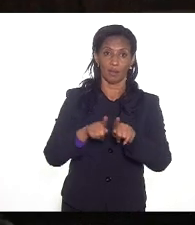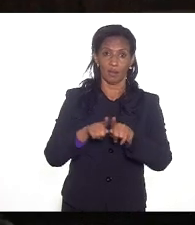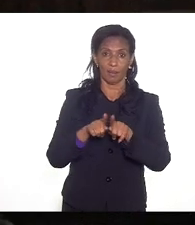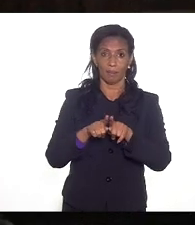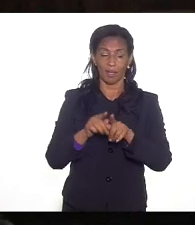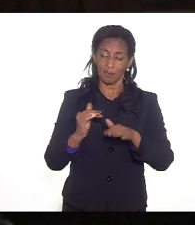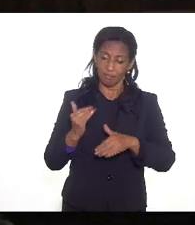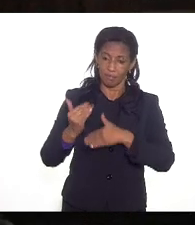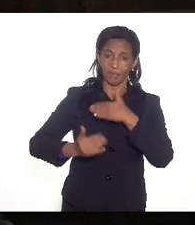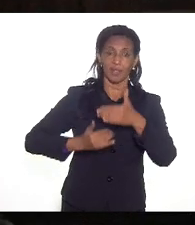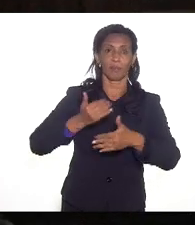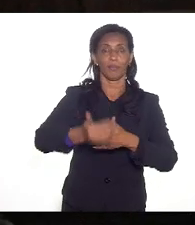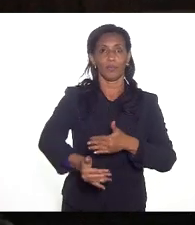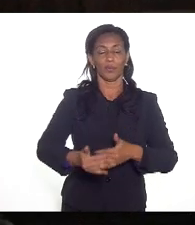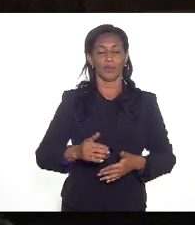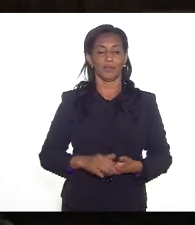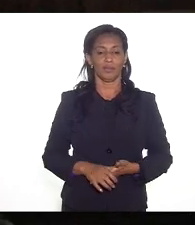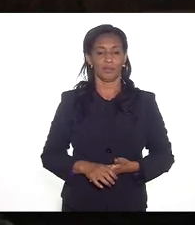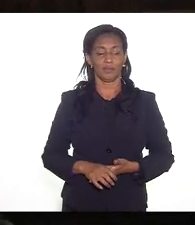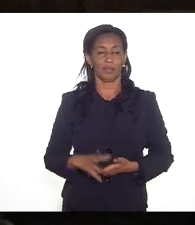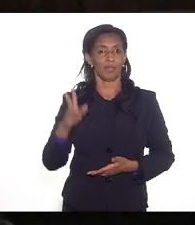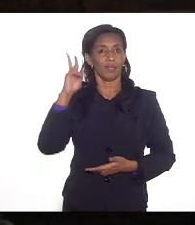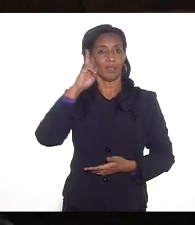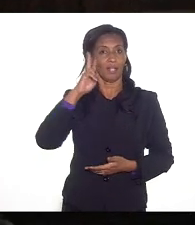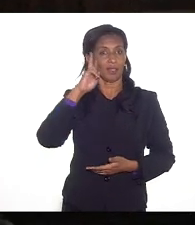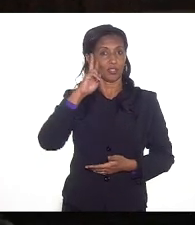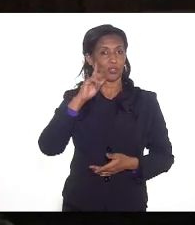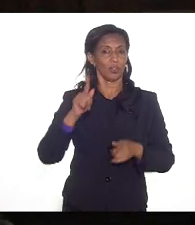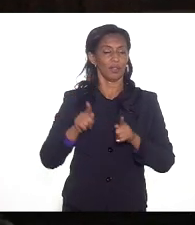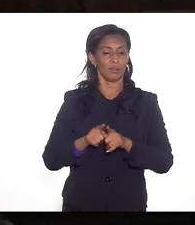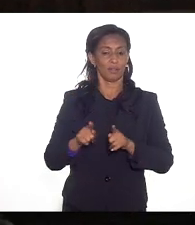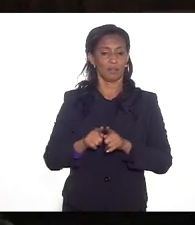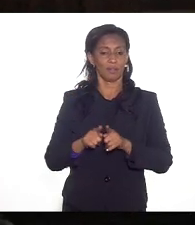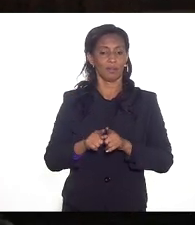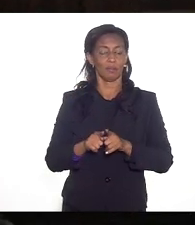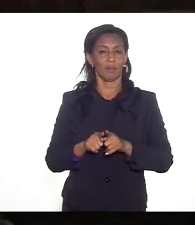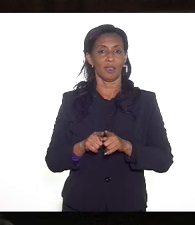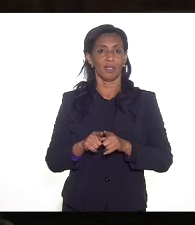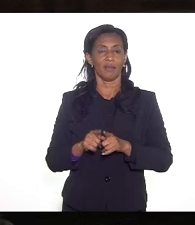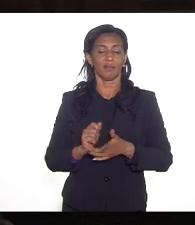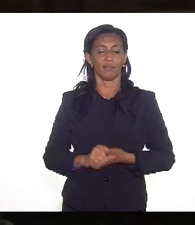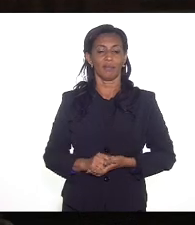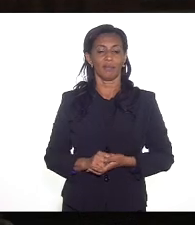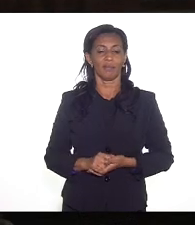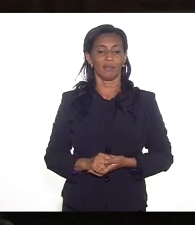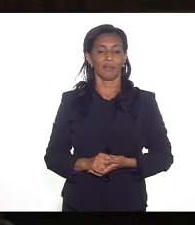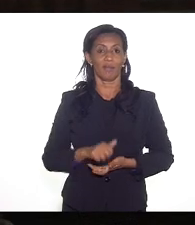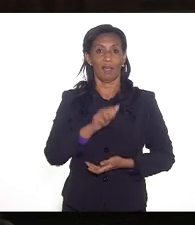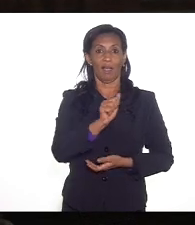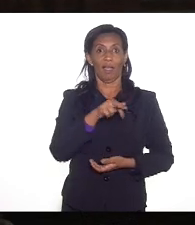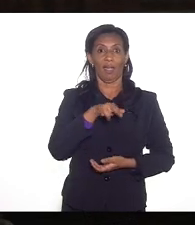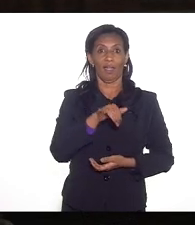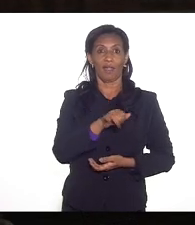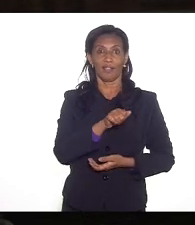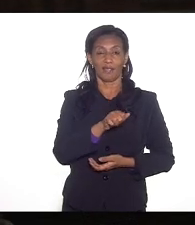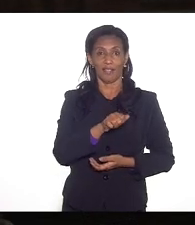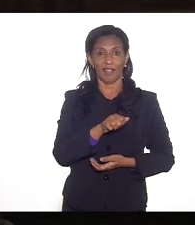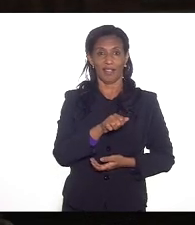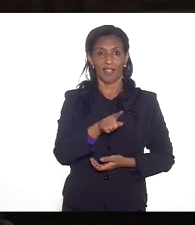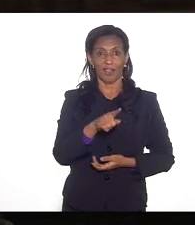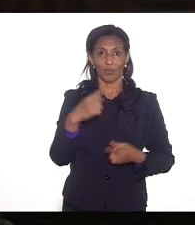pouco tempo depois a história de estilo colocaram André Ceciliano